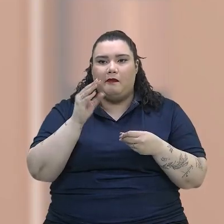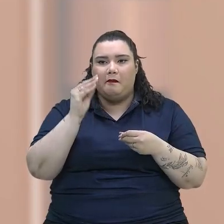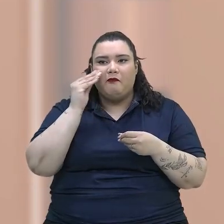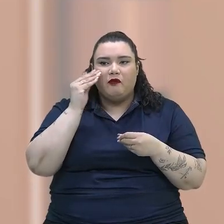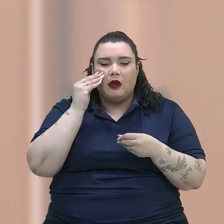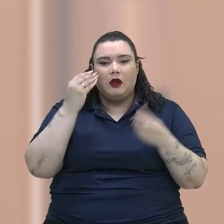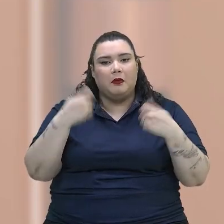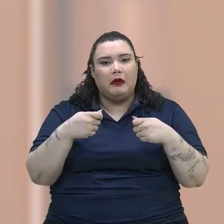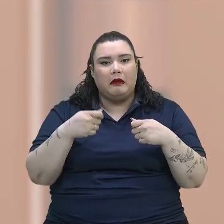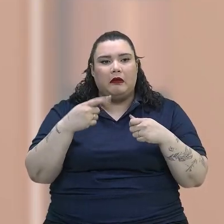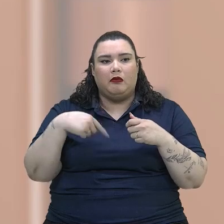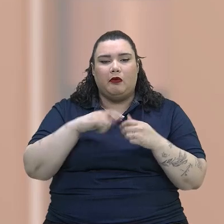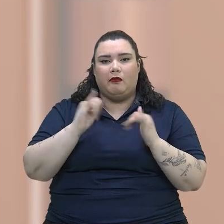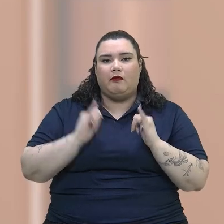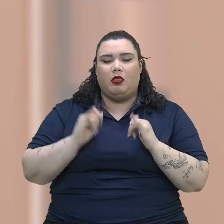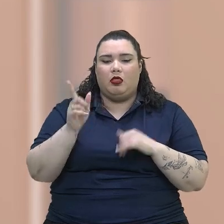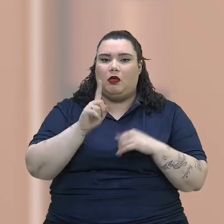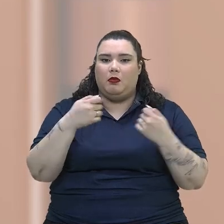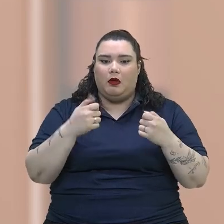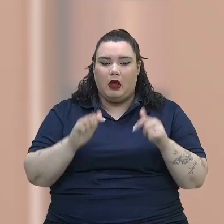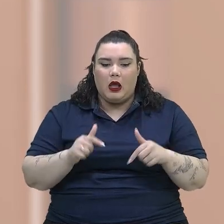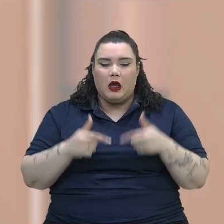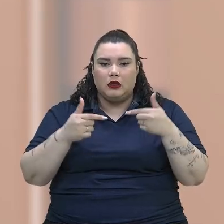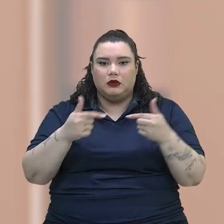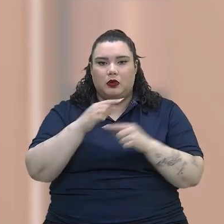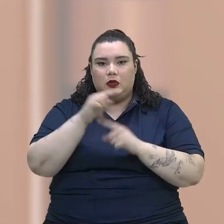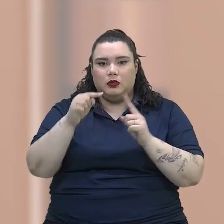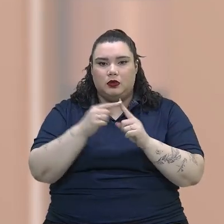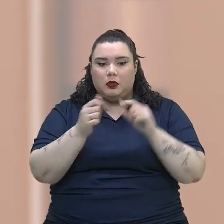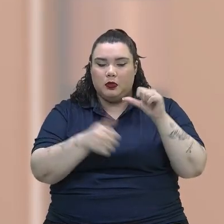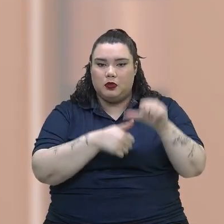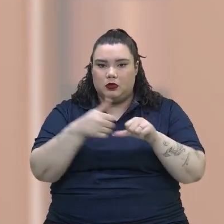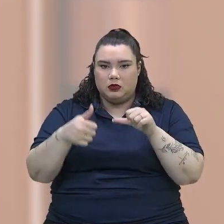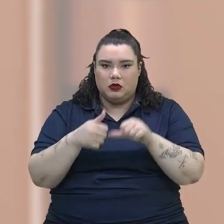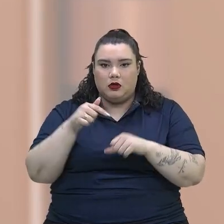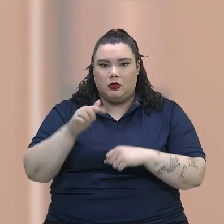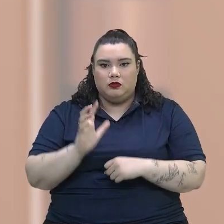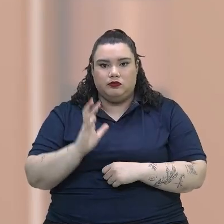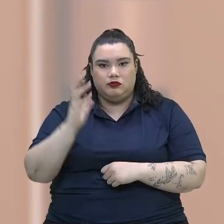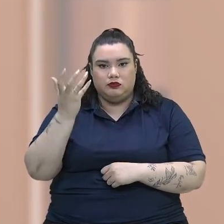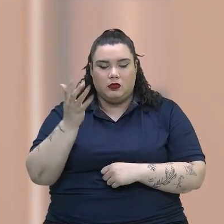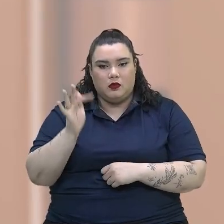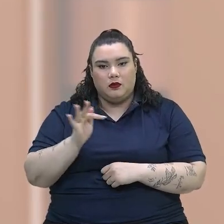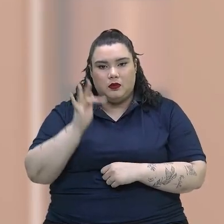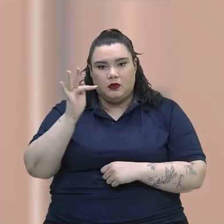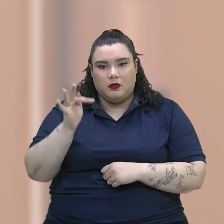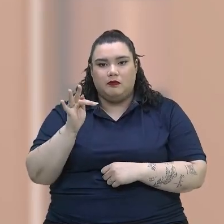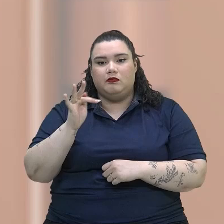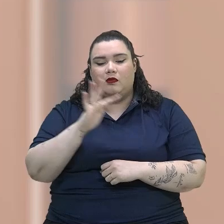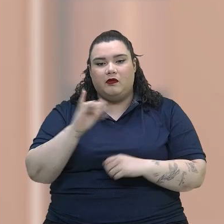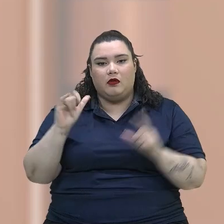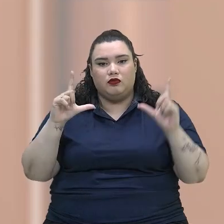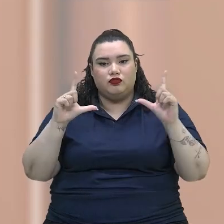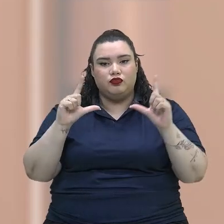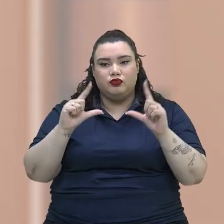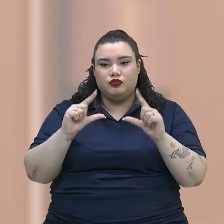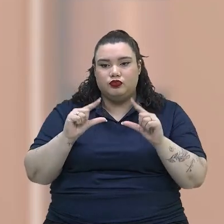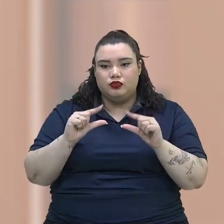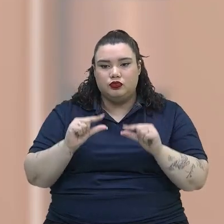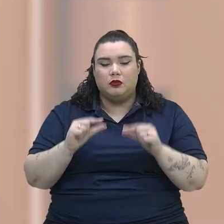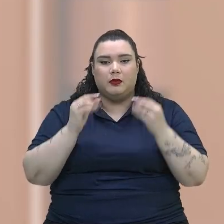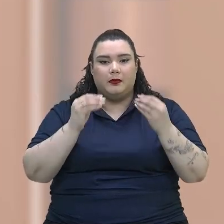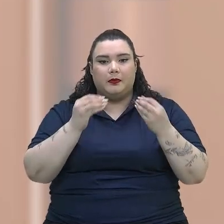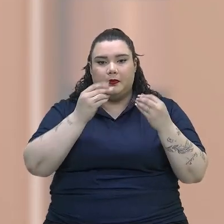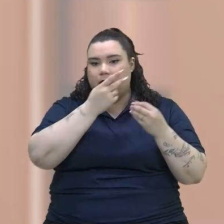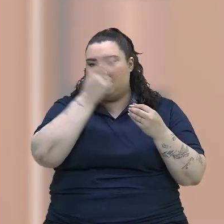Mas trabalhar no sentido de trazer a mudança, de que essas situações elas vão cada vez mais diminuindo para que as